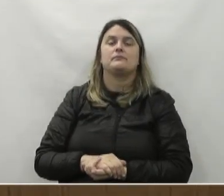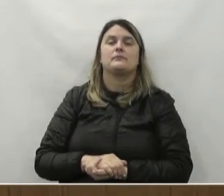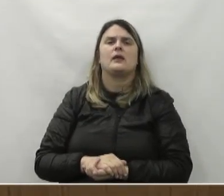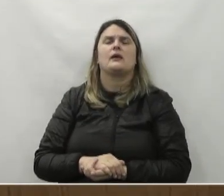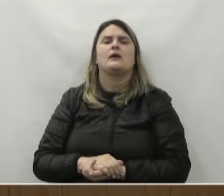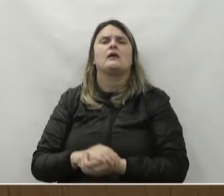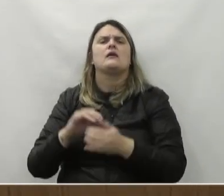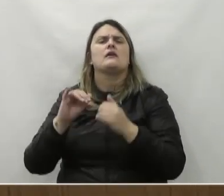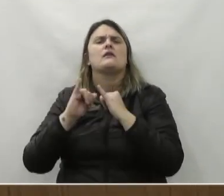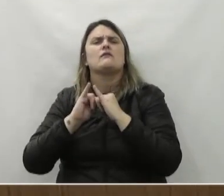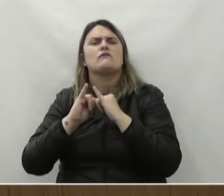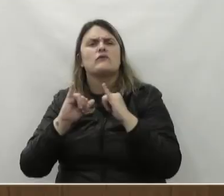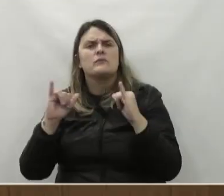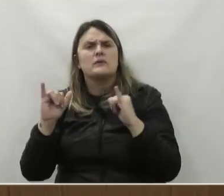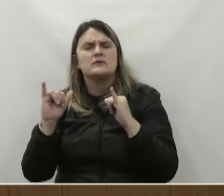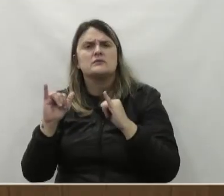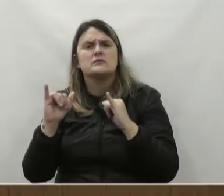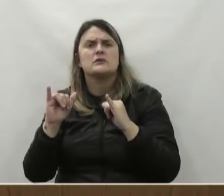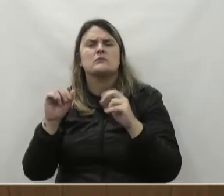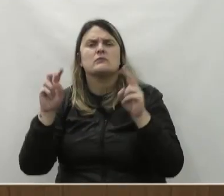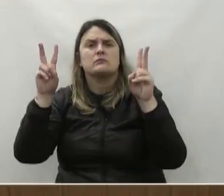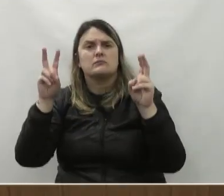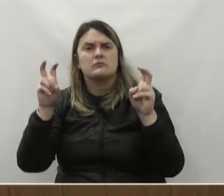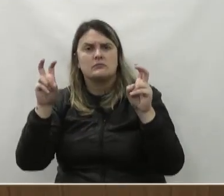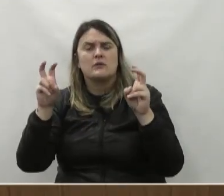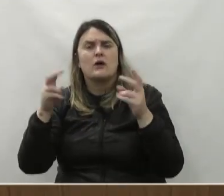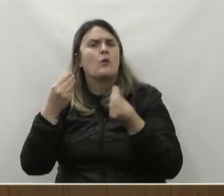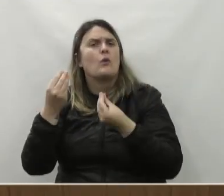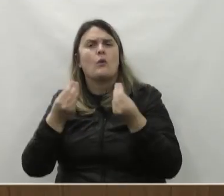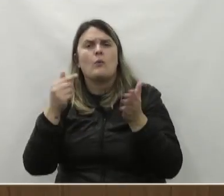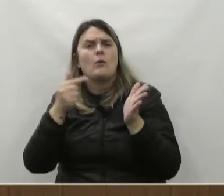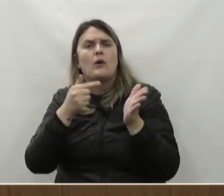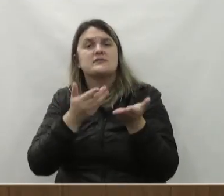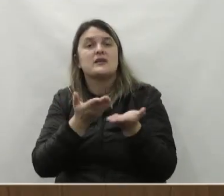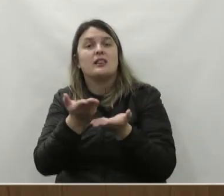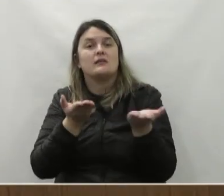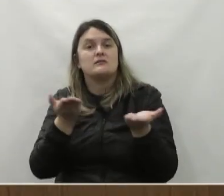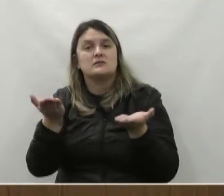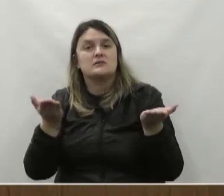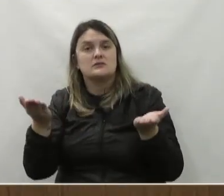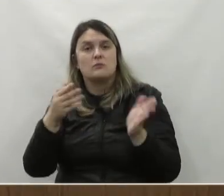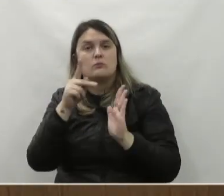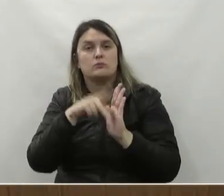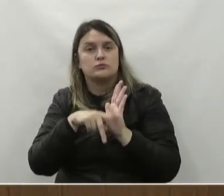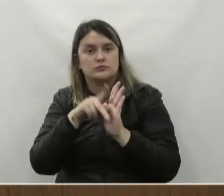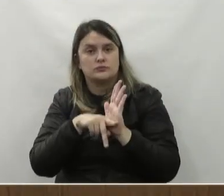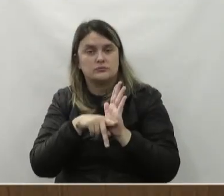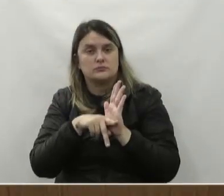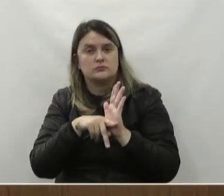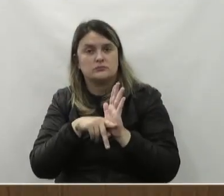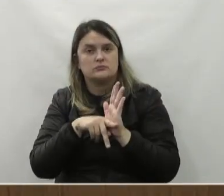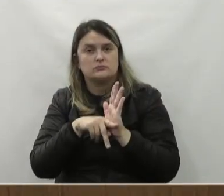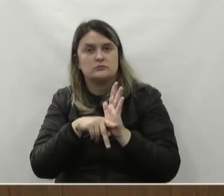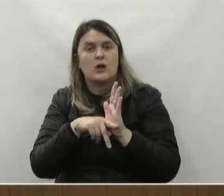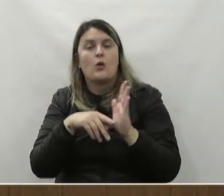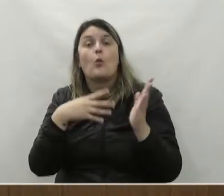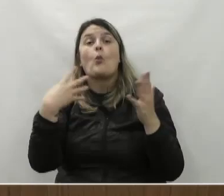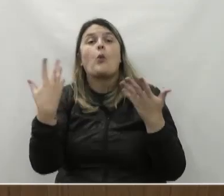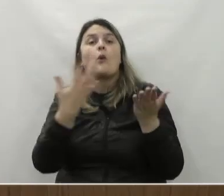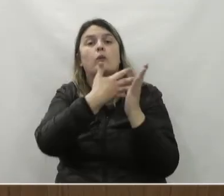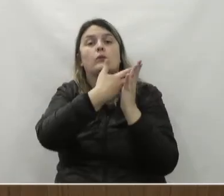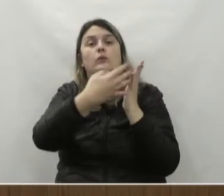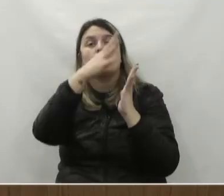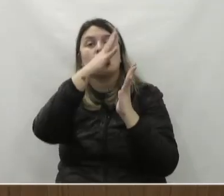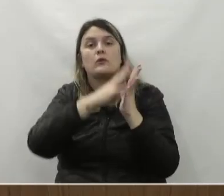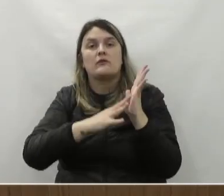solicitando informações atualizadas sobre o andamento da licitação do anteprojeto, o cronograma de